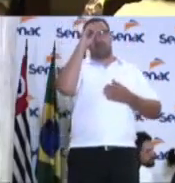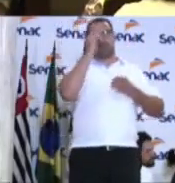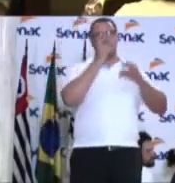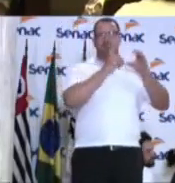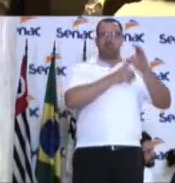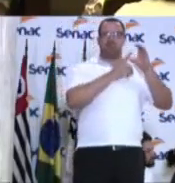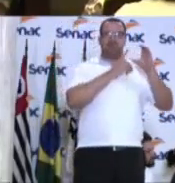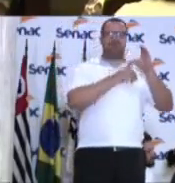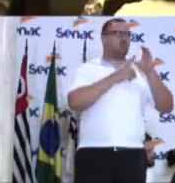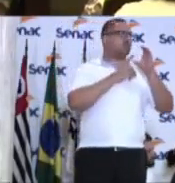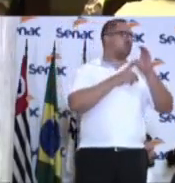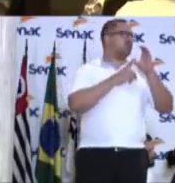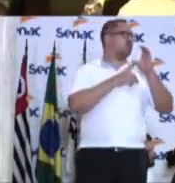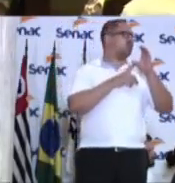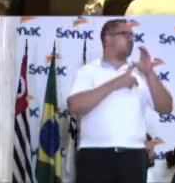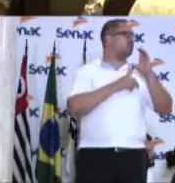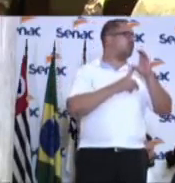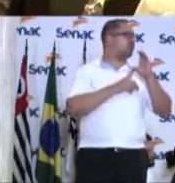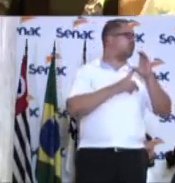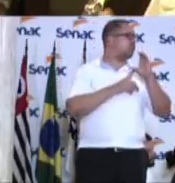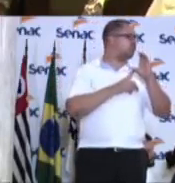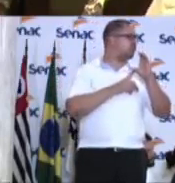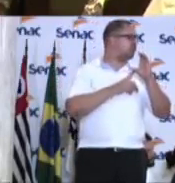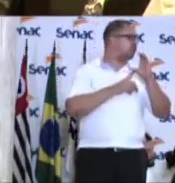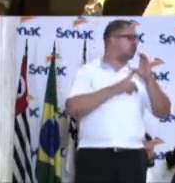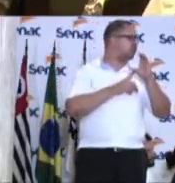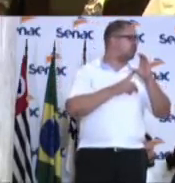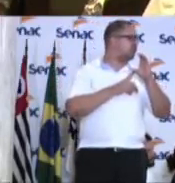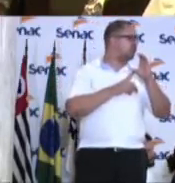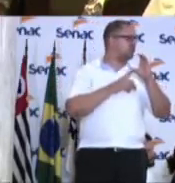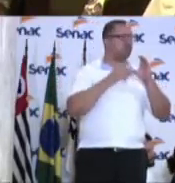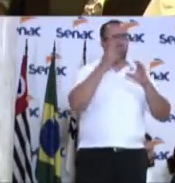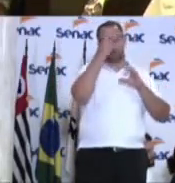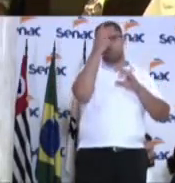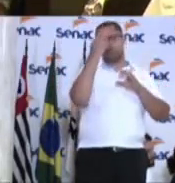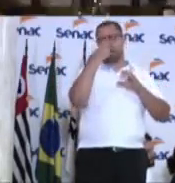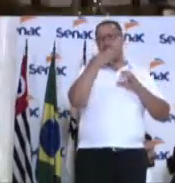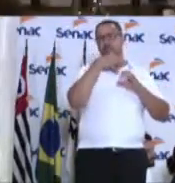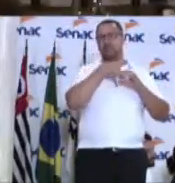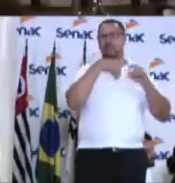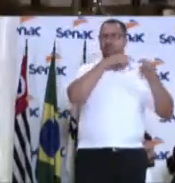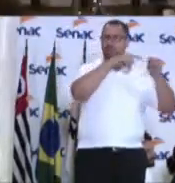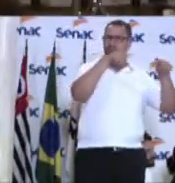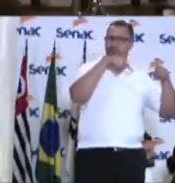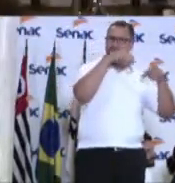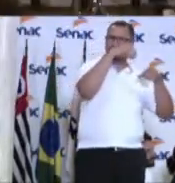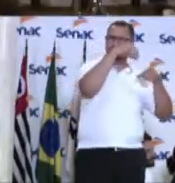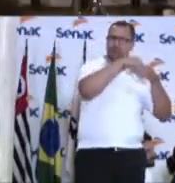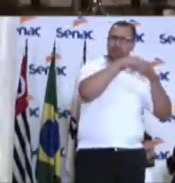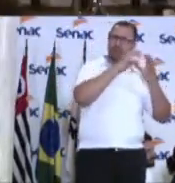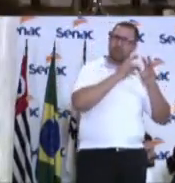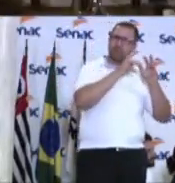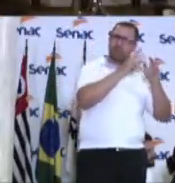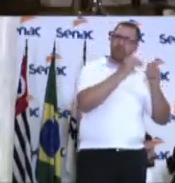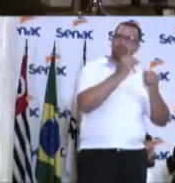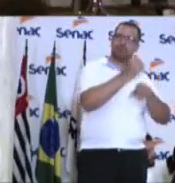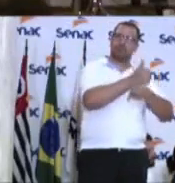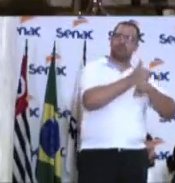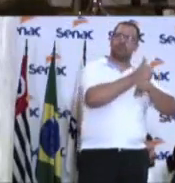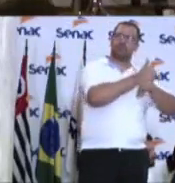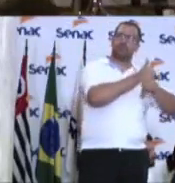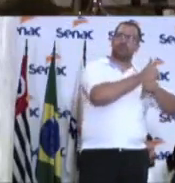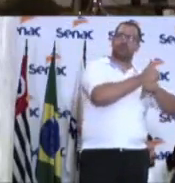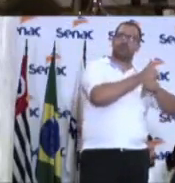fez uma coisa que eu não esqueci há muito tempo atrás e que foi interessante. Essa pessoa colocou numa sala todos os profissionais, a equipe